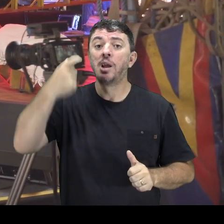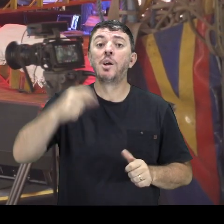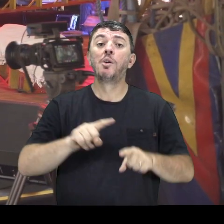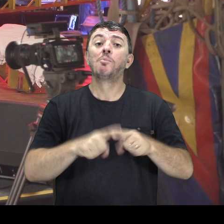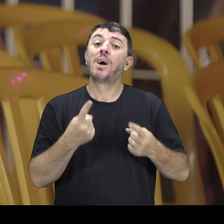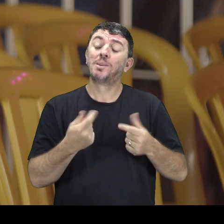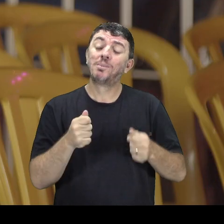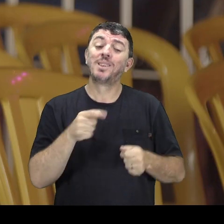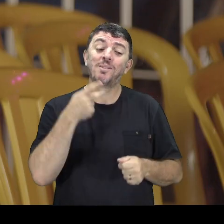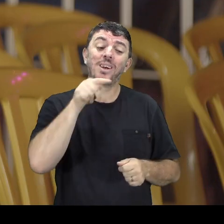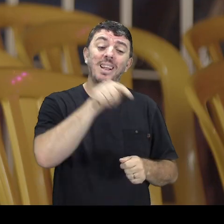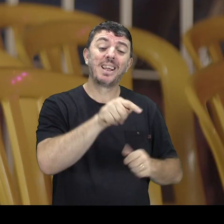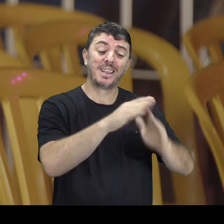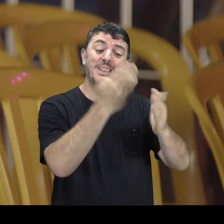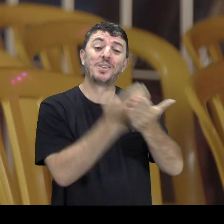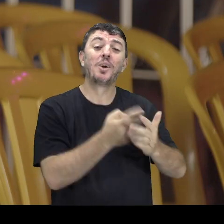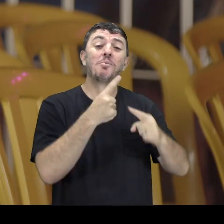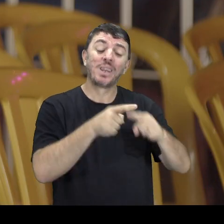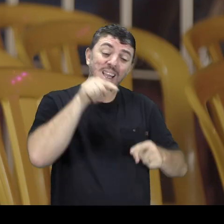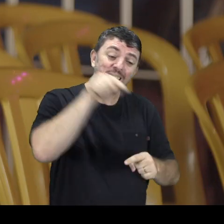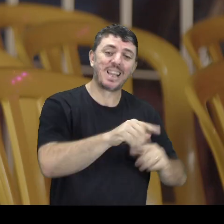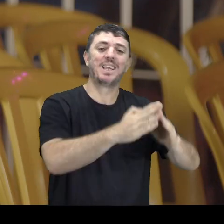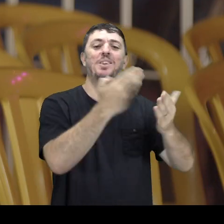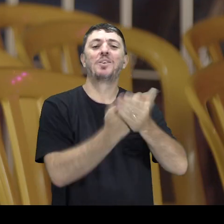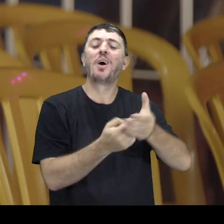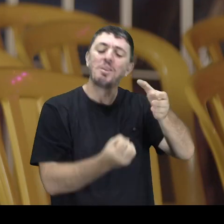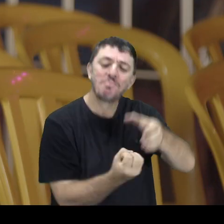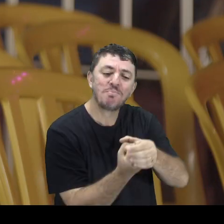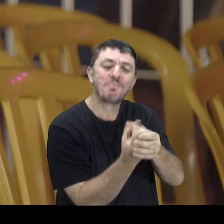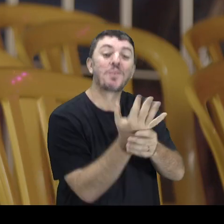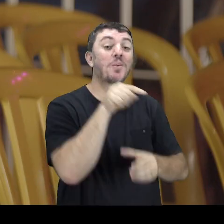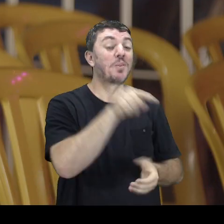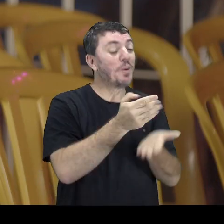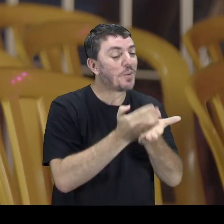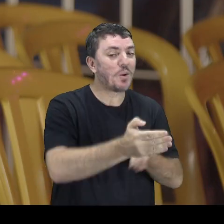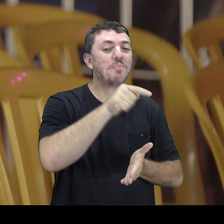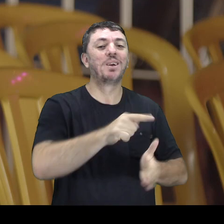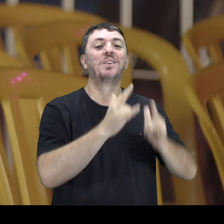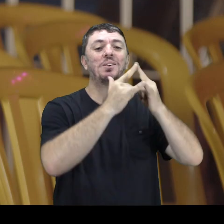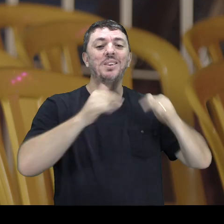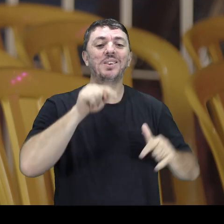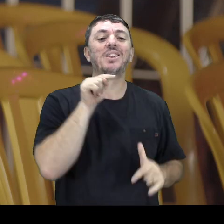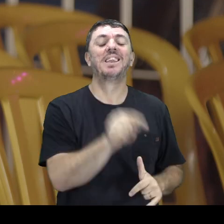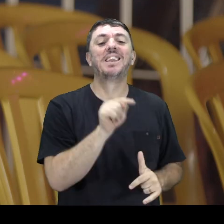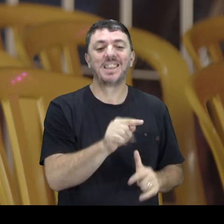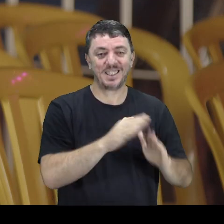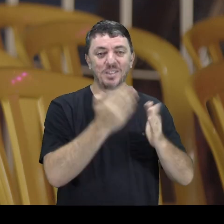a gente sabe que tudo nasceu lá. Então, é muito importante frisar isso, porque é boa parte da